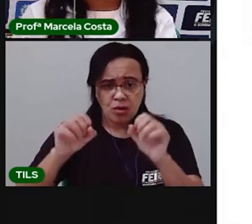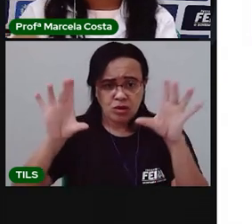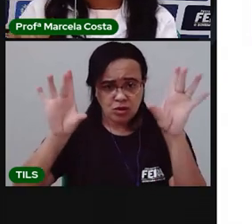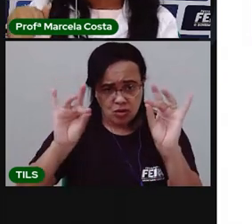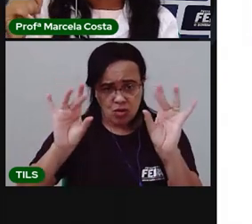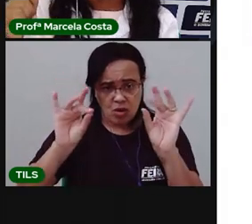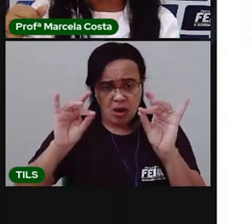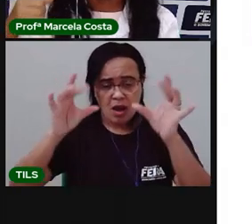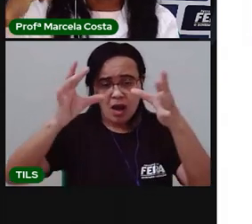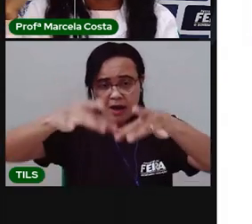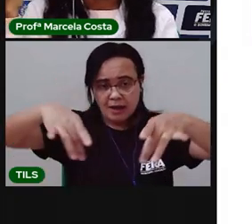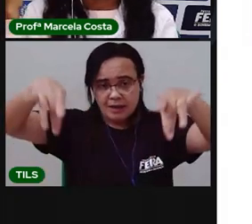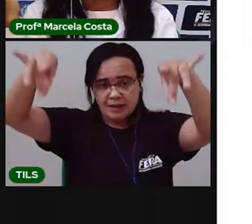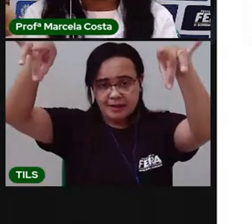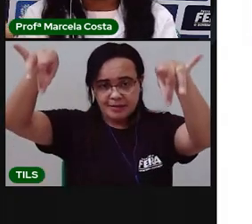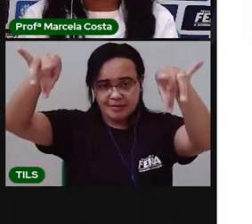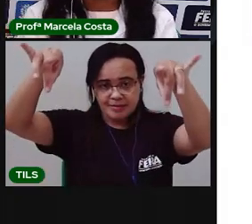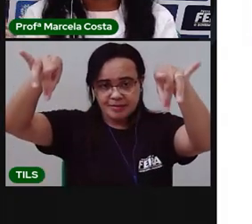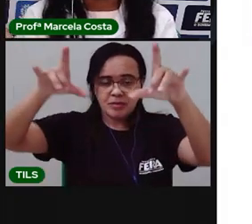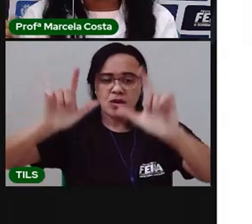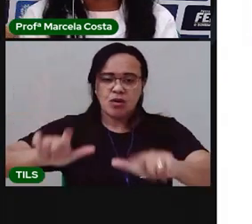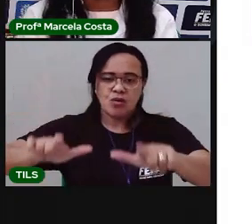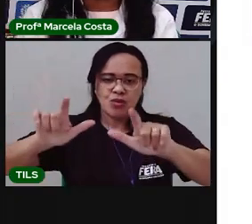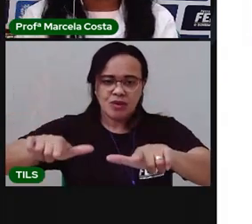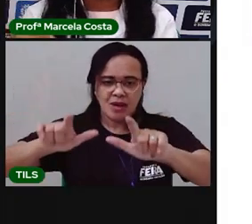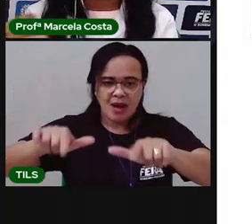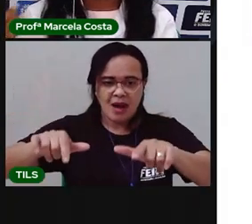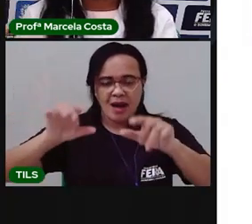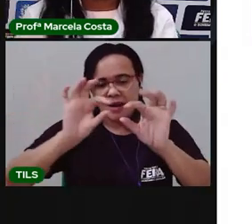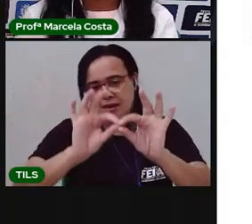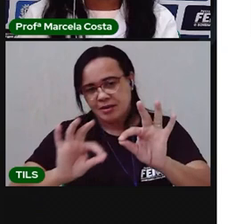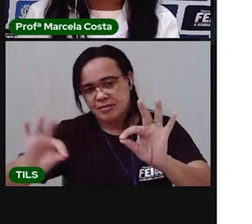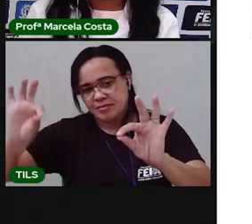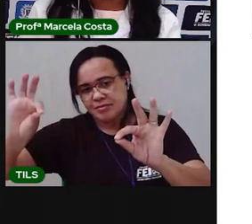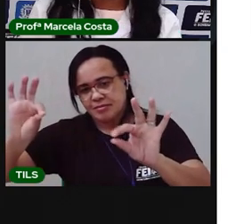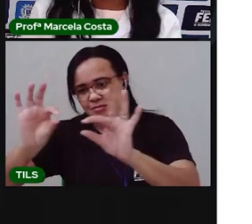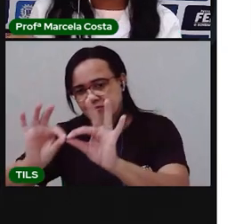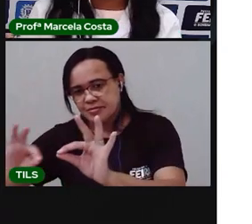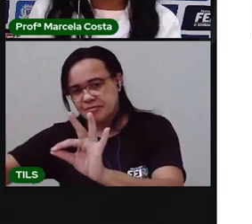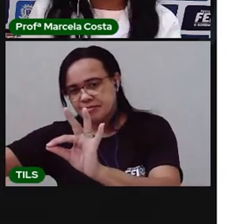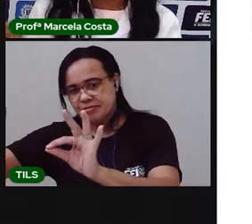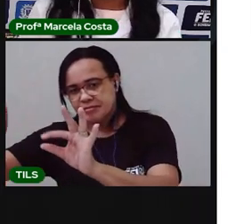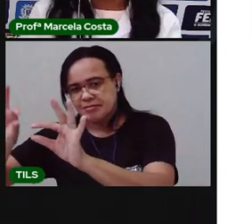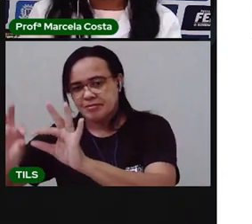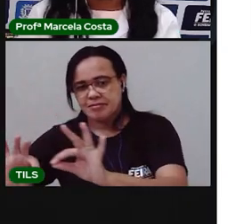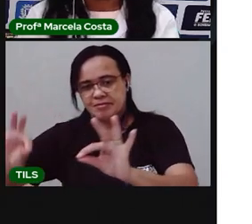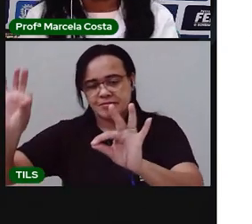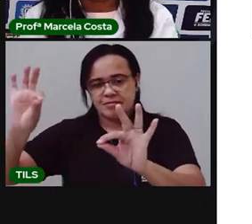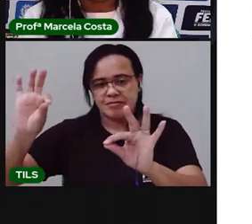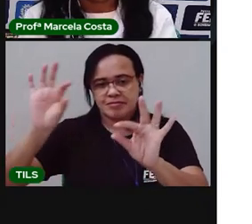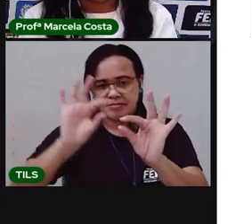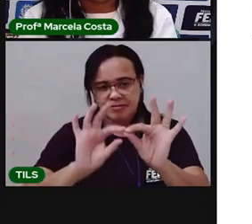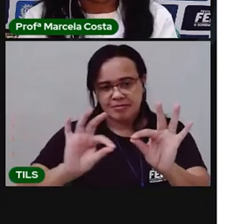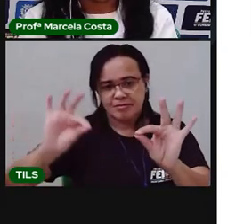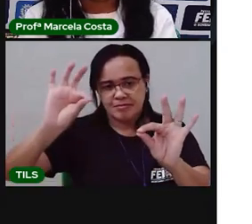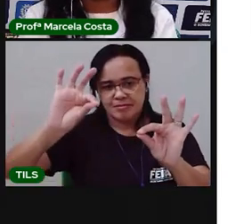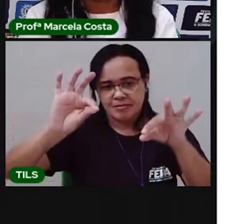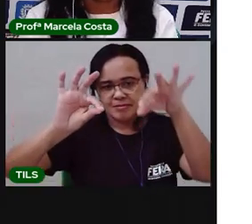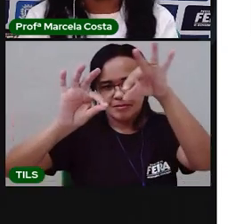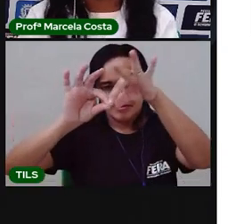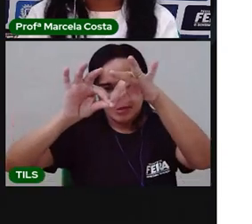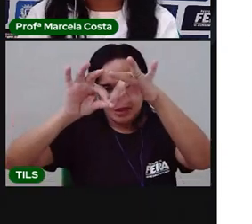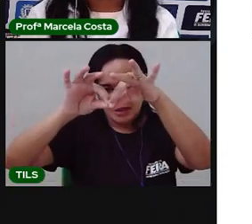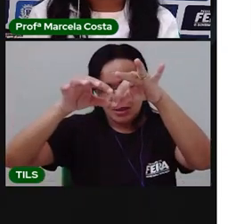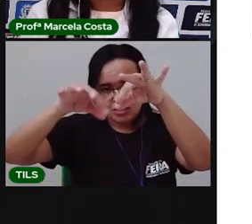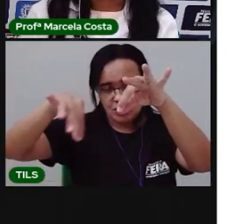vasinho ou colocar num cordão, em algum lugar que seja fácil de você